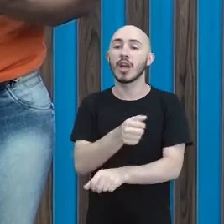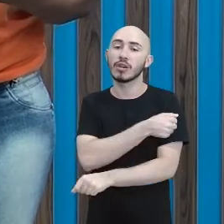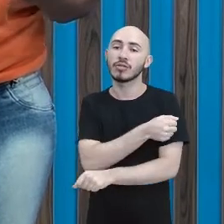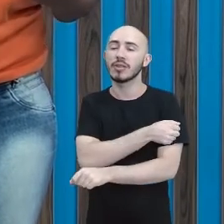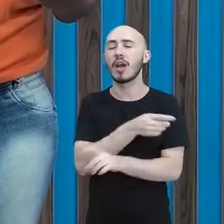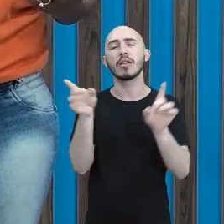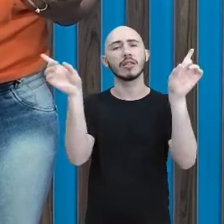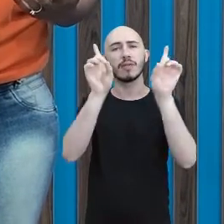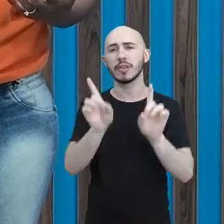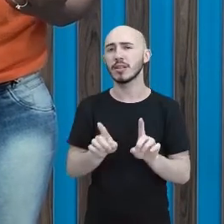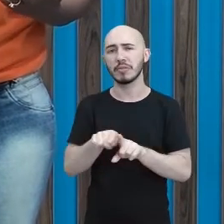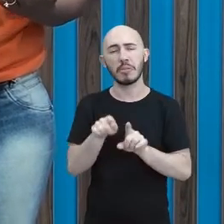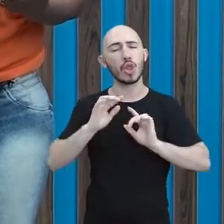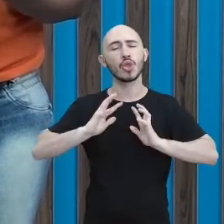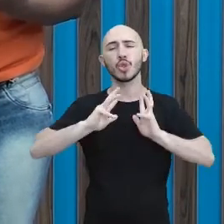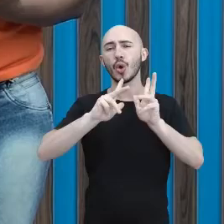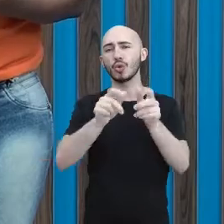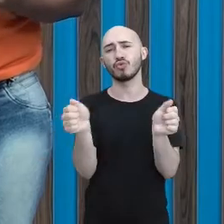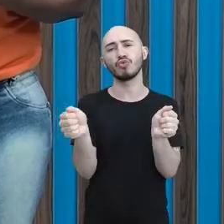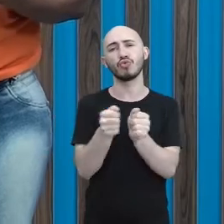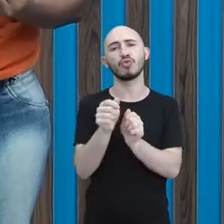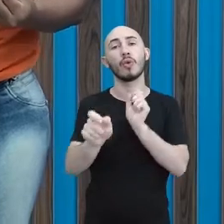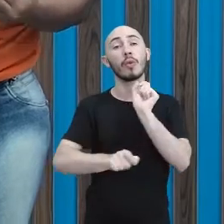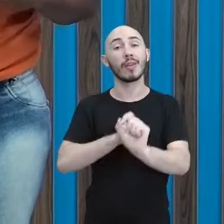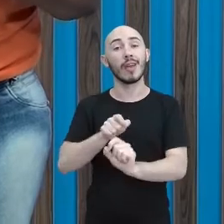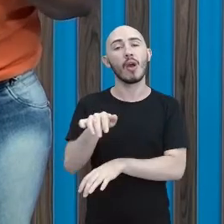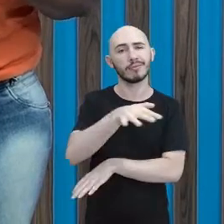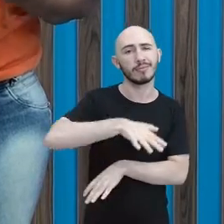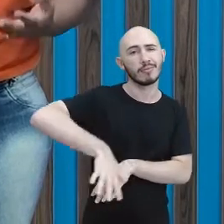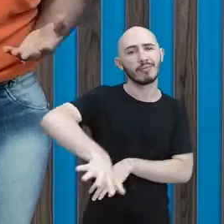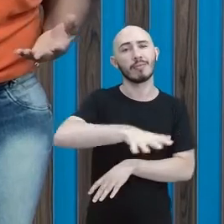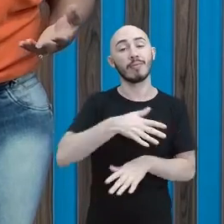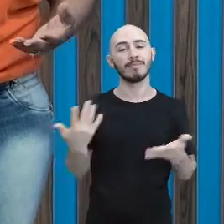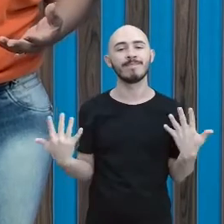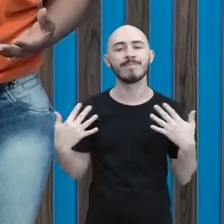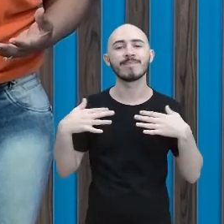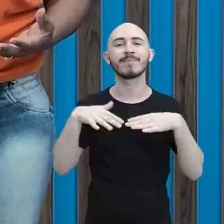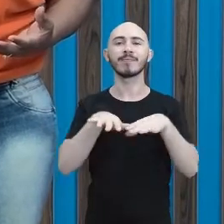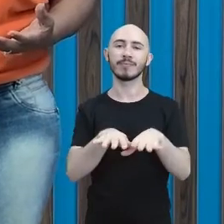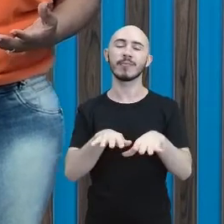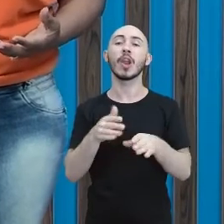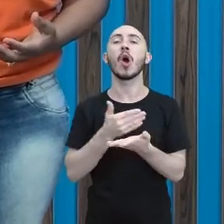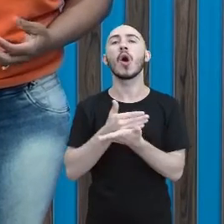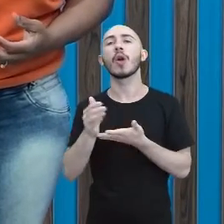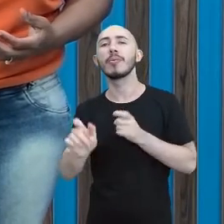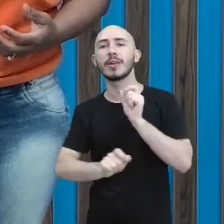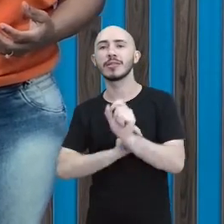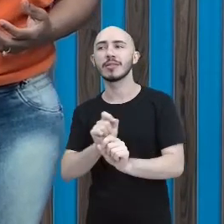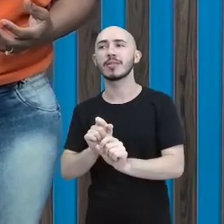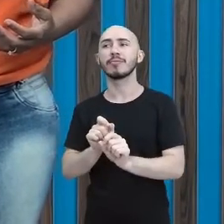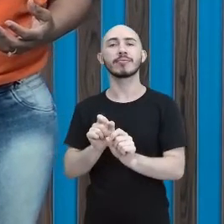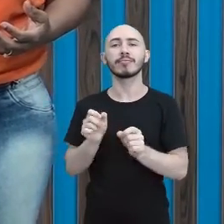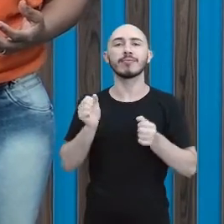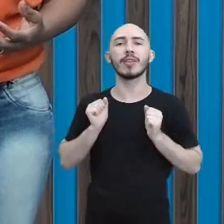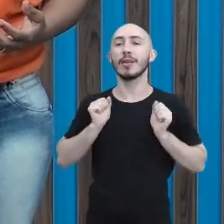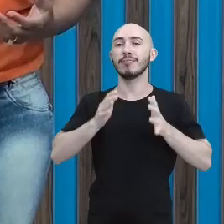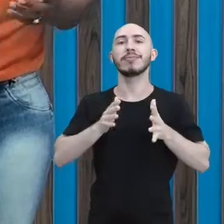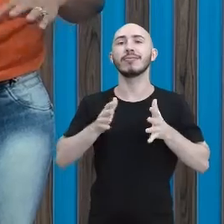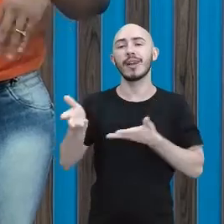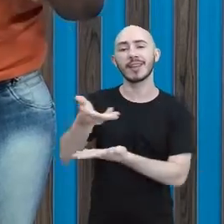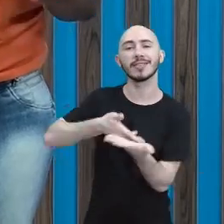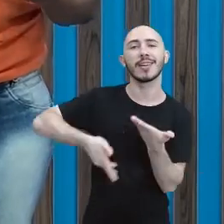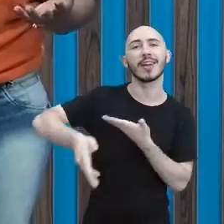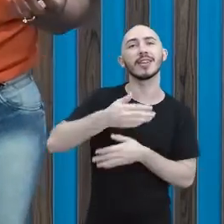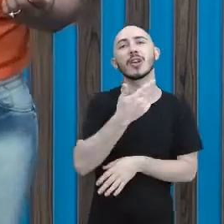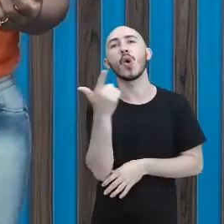de todos os outros, ele tendo esse espaço de inclusão, ele começa a ter outro tipo de interação,